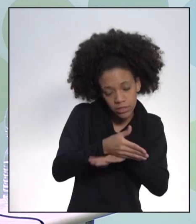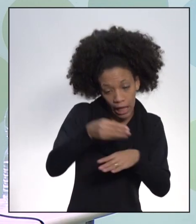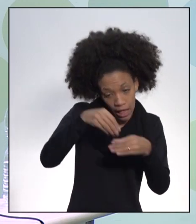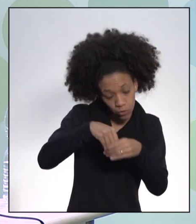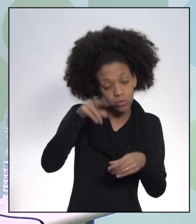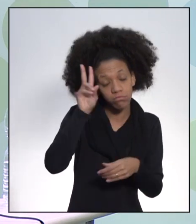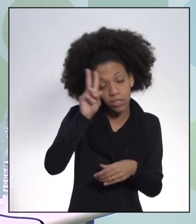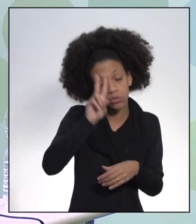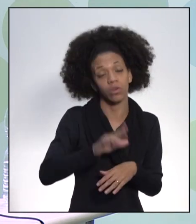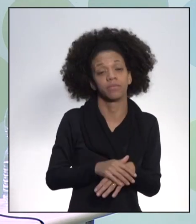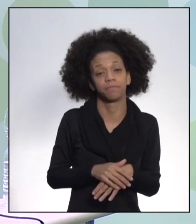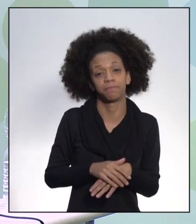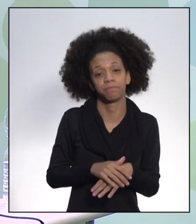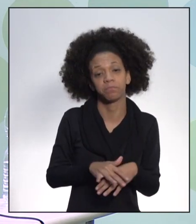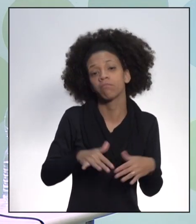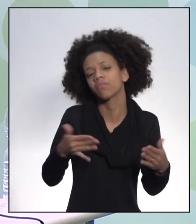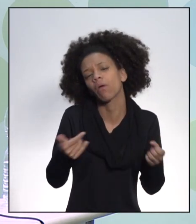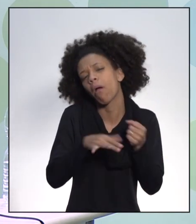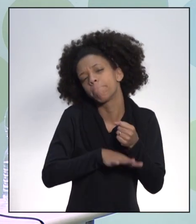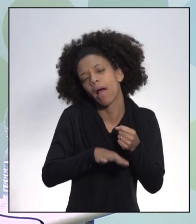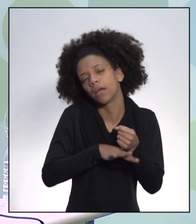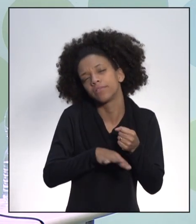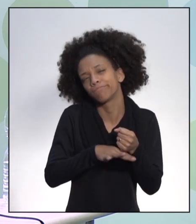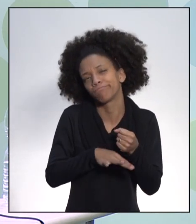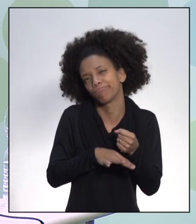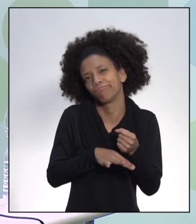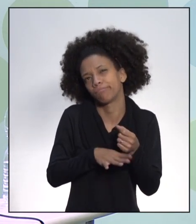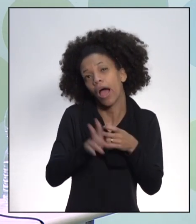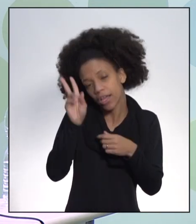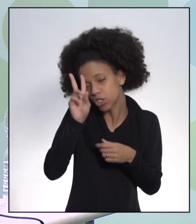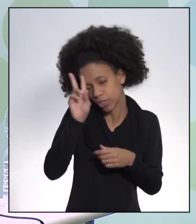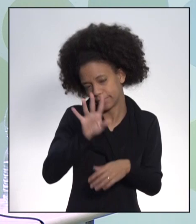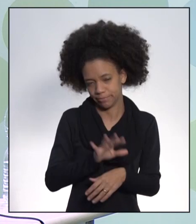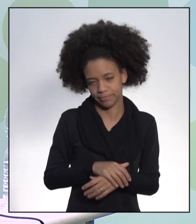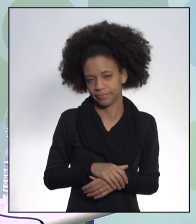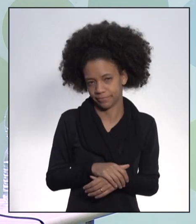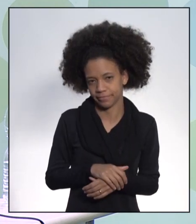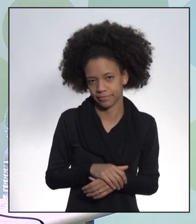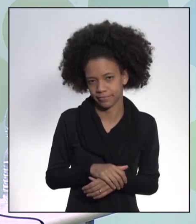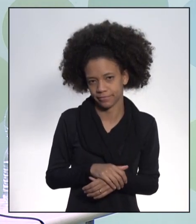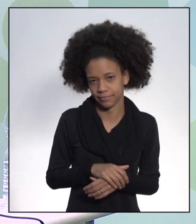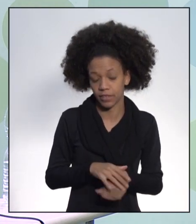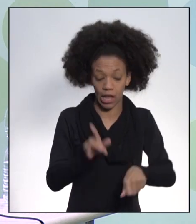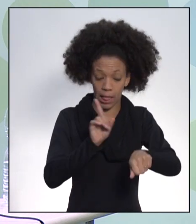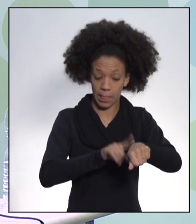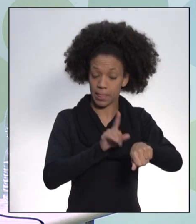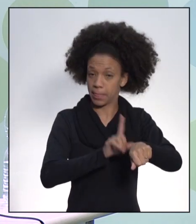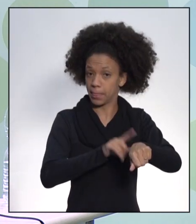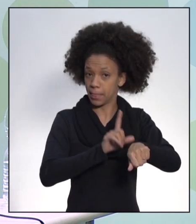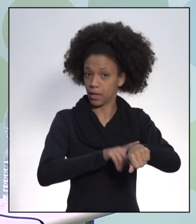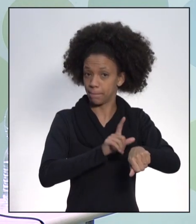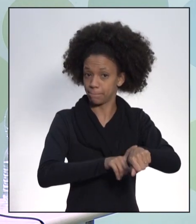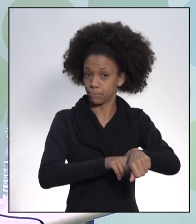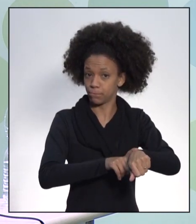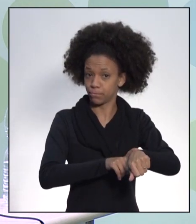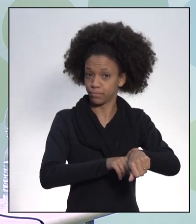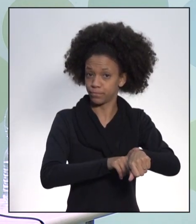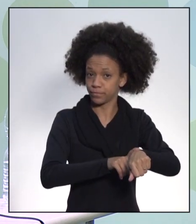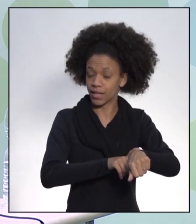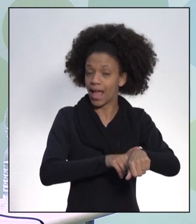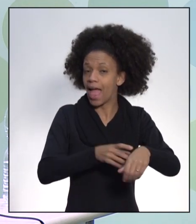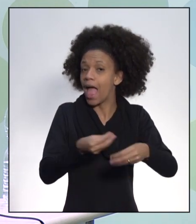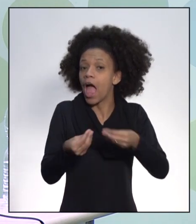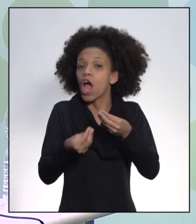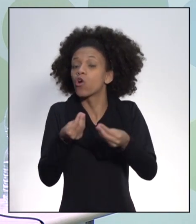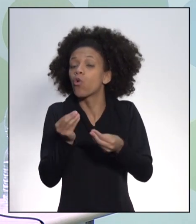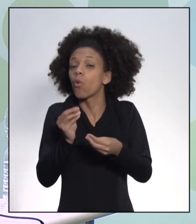questão é, o enredo é basicamente a historinha. O tempo. O tempo é a forma como a